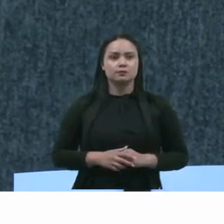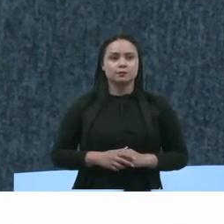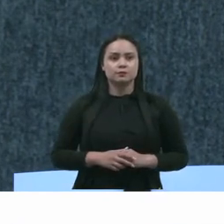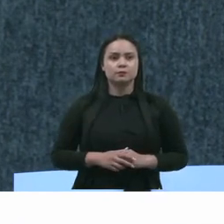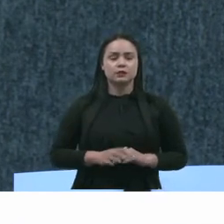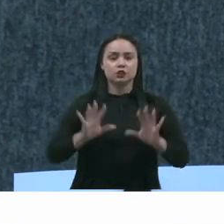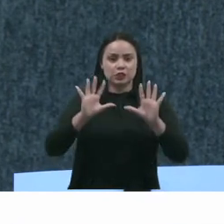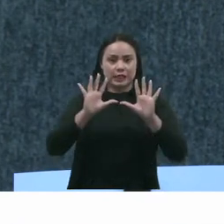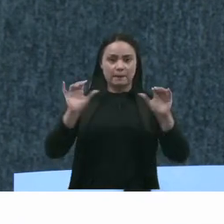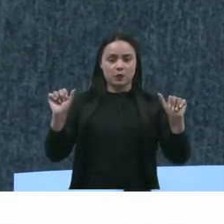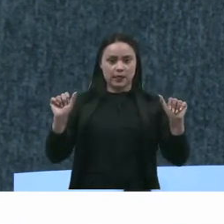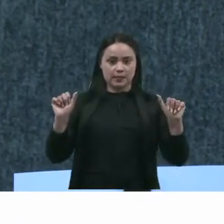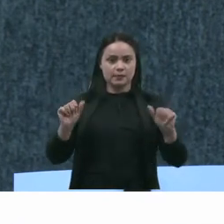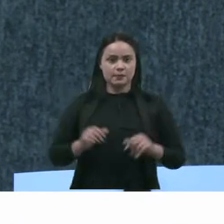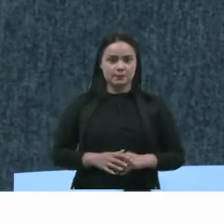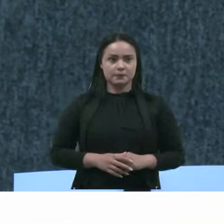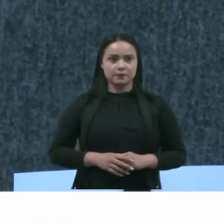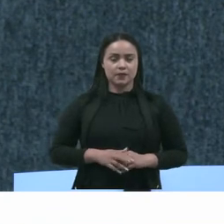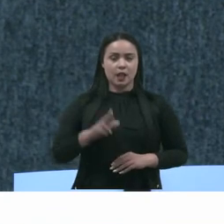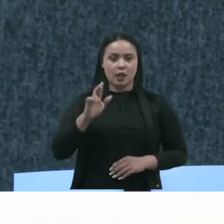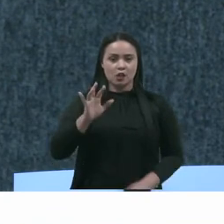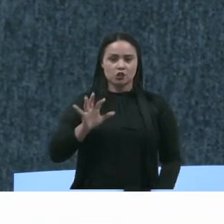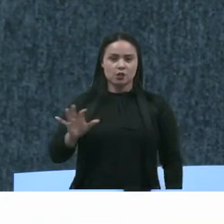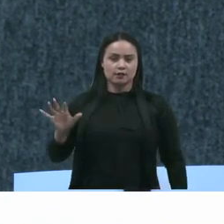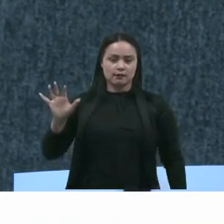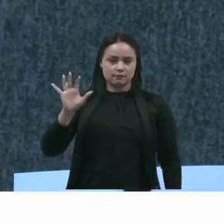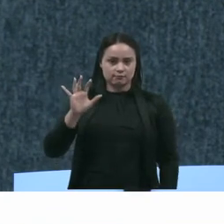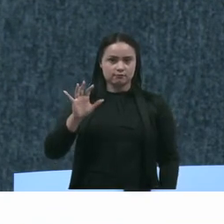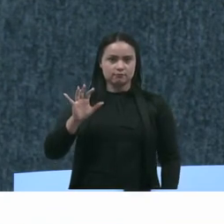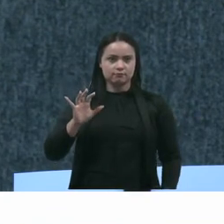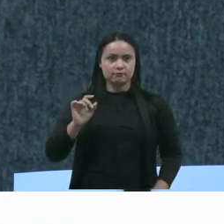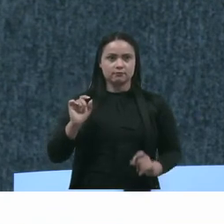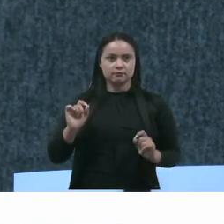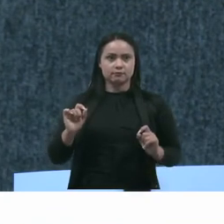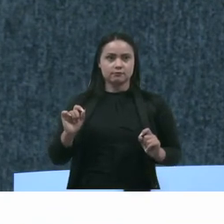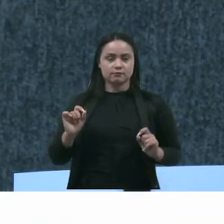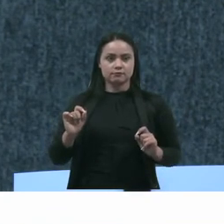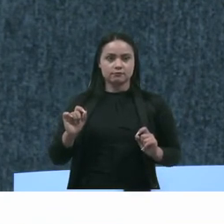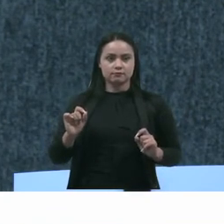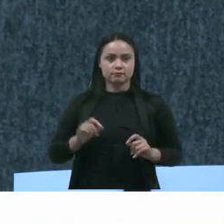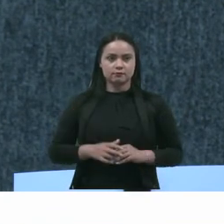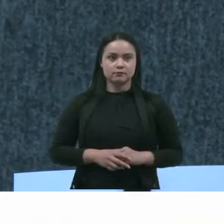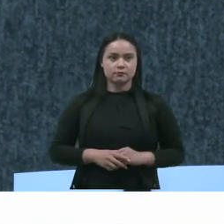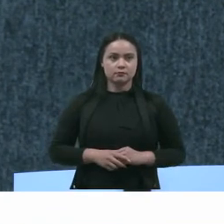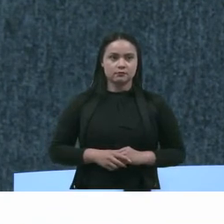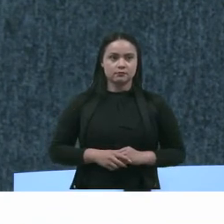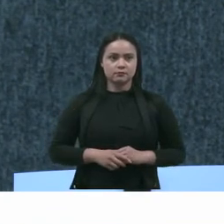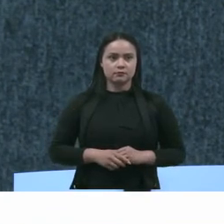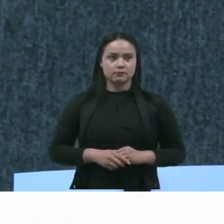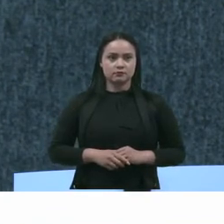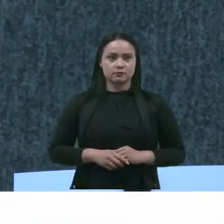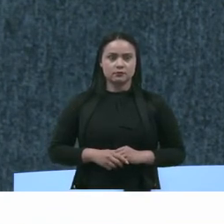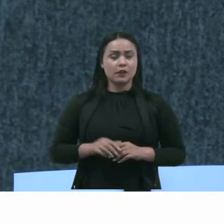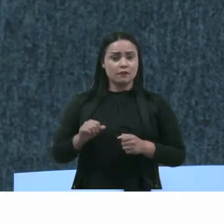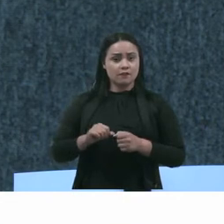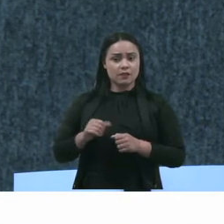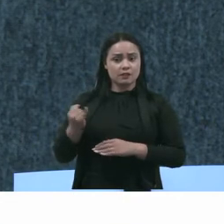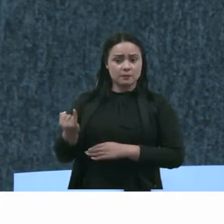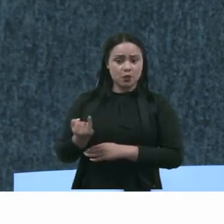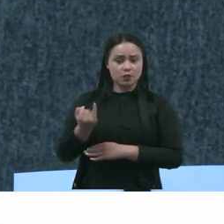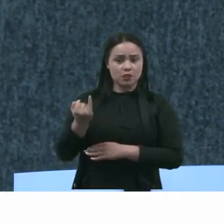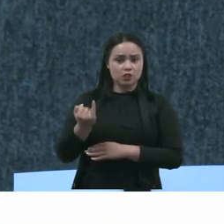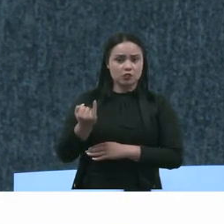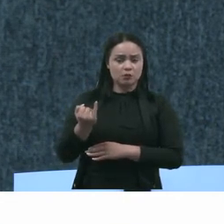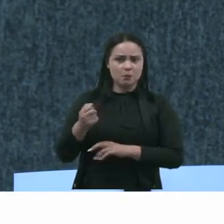de tribunais regionais, né, em que isso se fez relevante